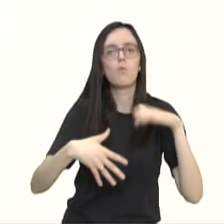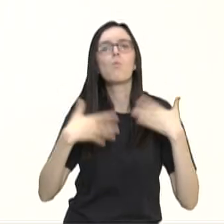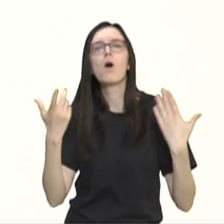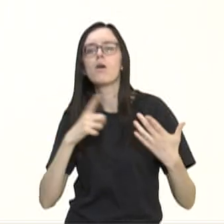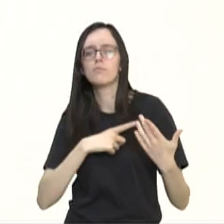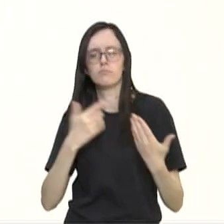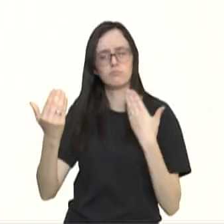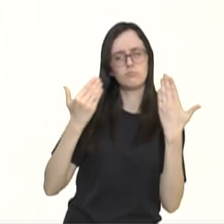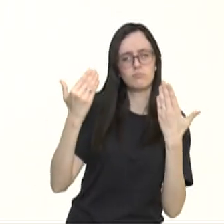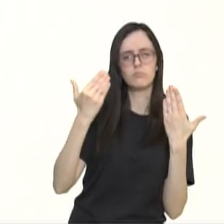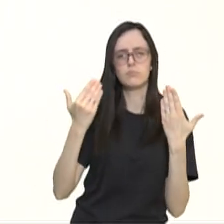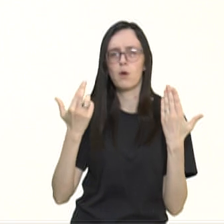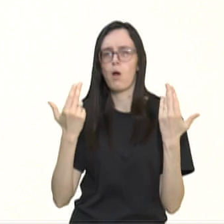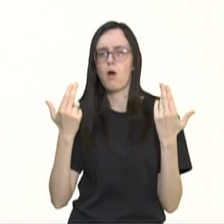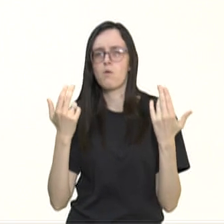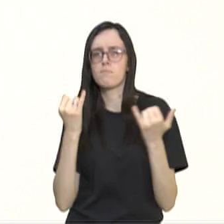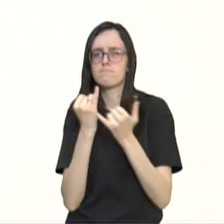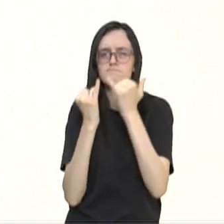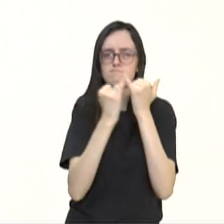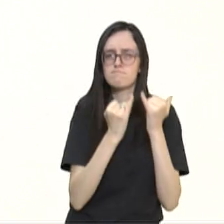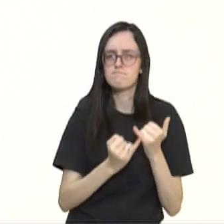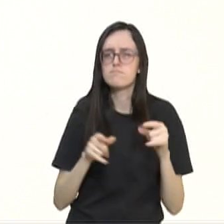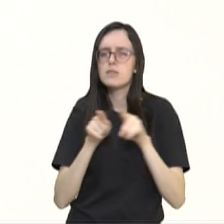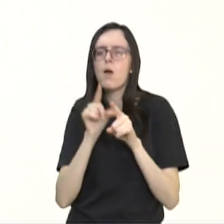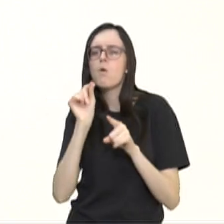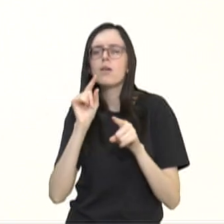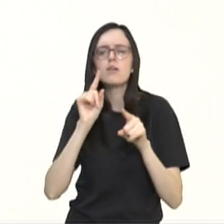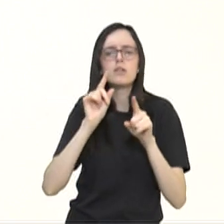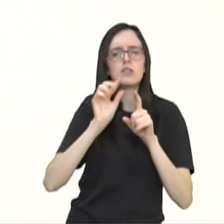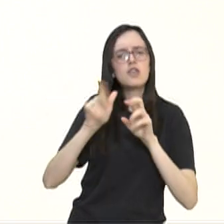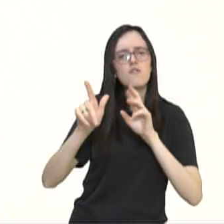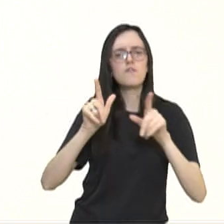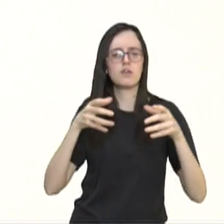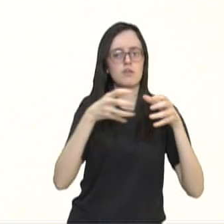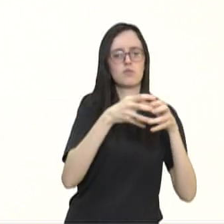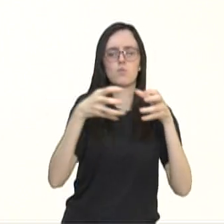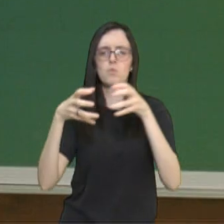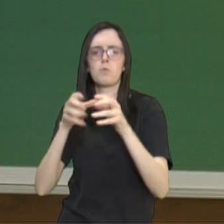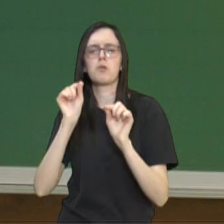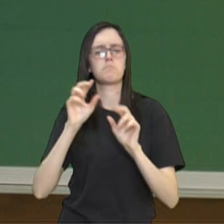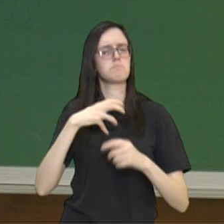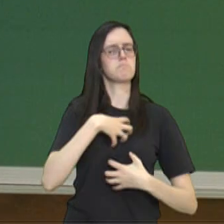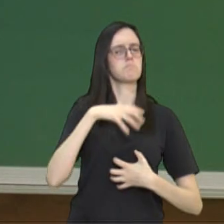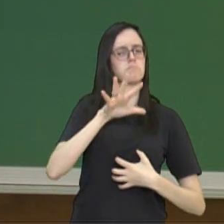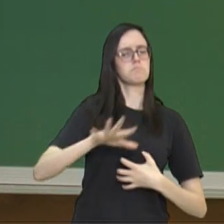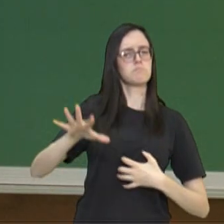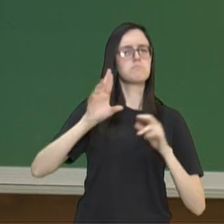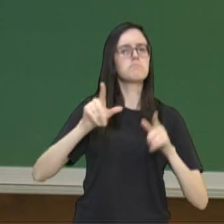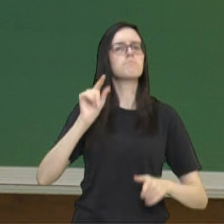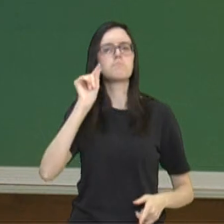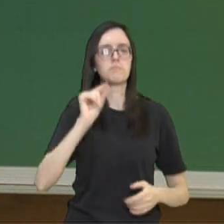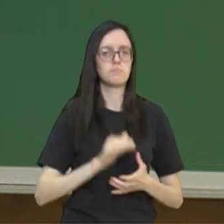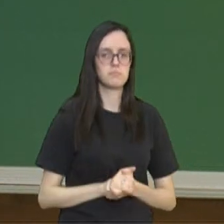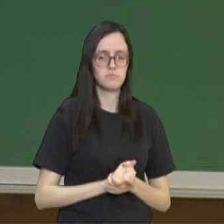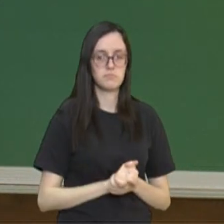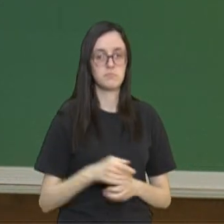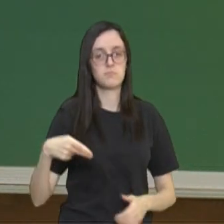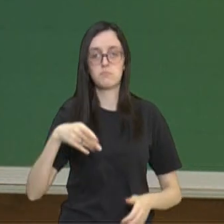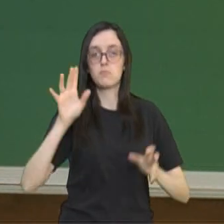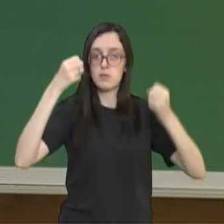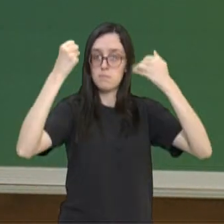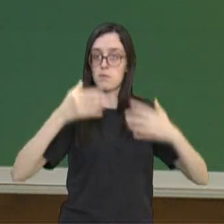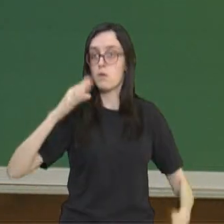de colocar a fonte de pesquisa. Quem não conseguiu terminar nesse tempo, não tem problema. Pode usar o tempo